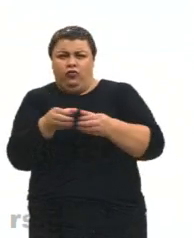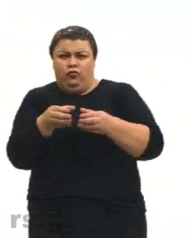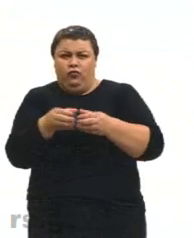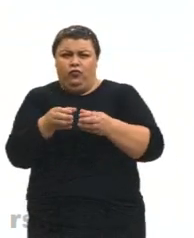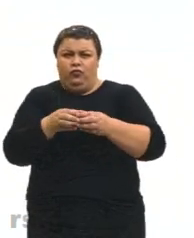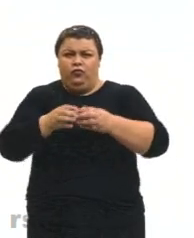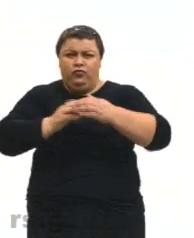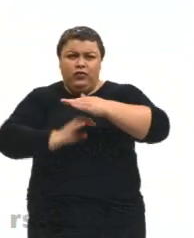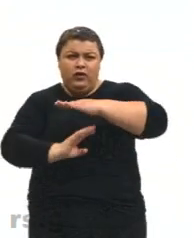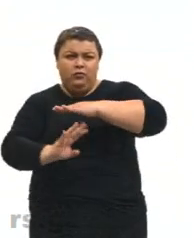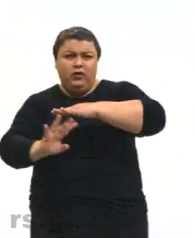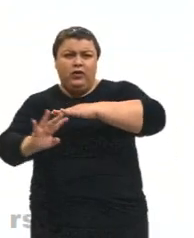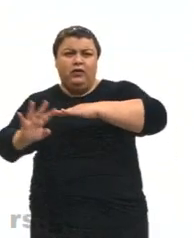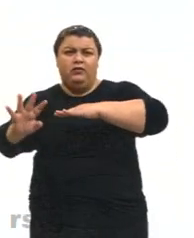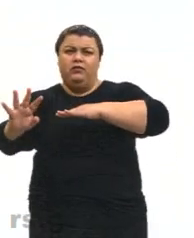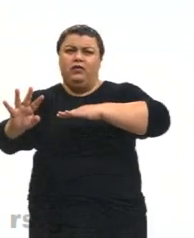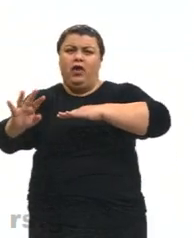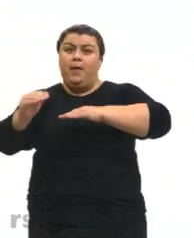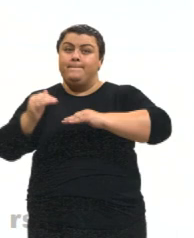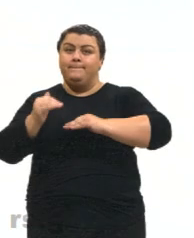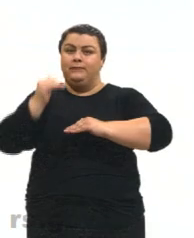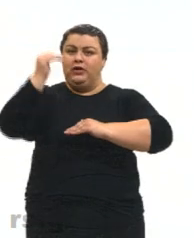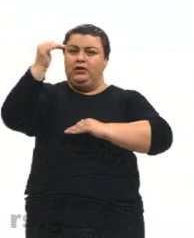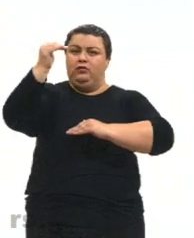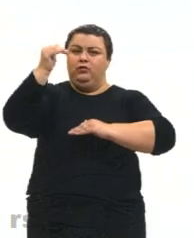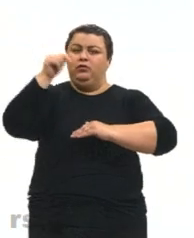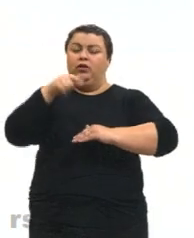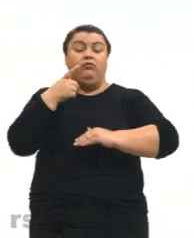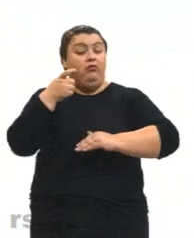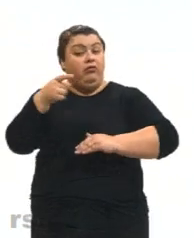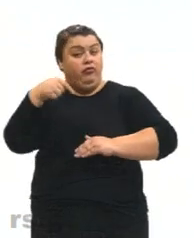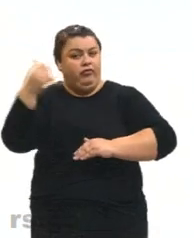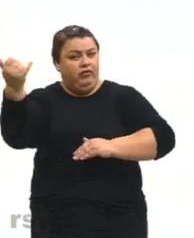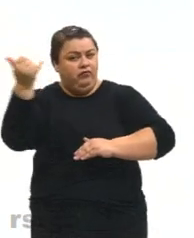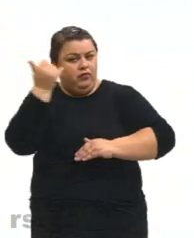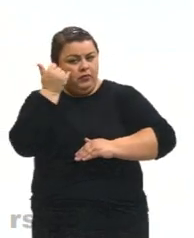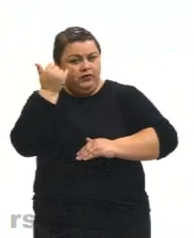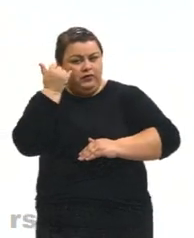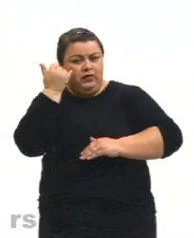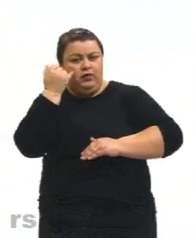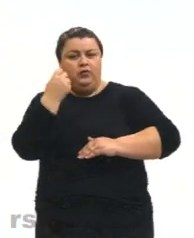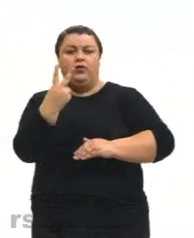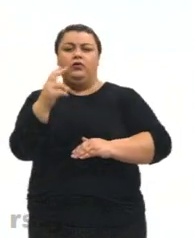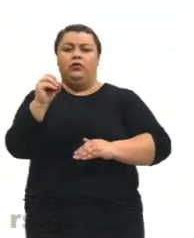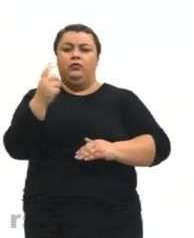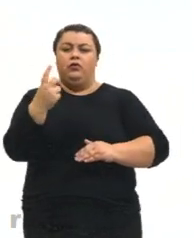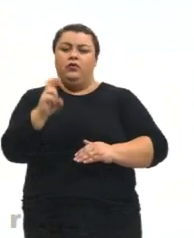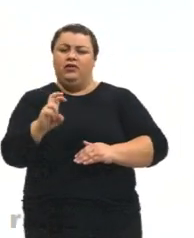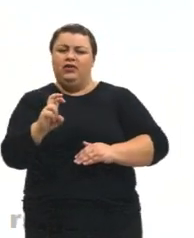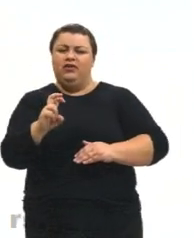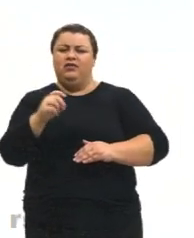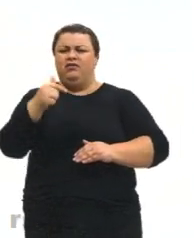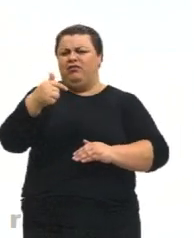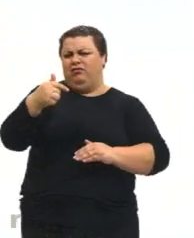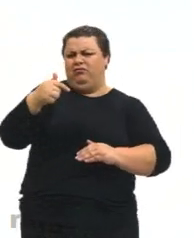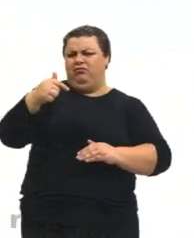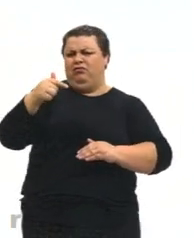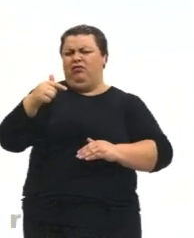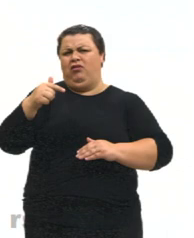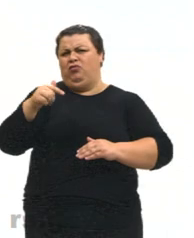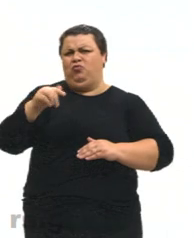né aí bacana bem interessante nessa informação em 2015 cerca de 700 mil